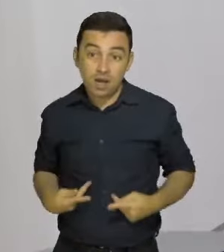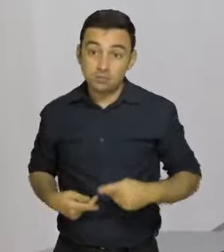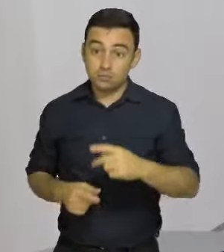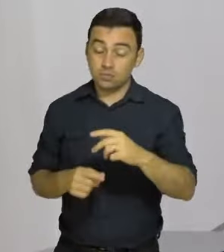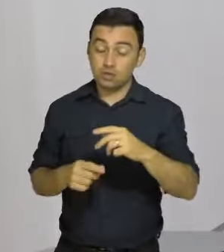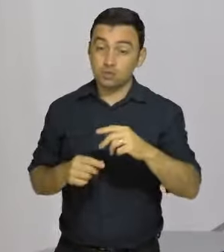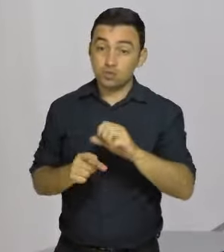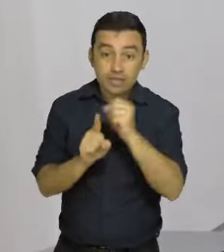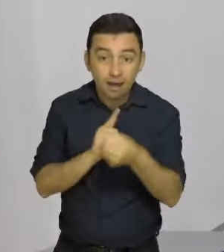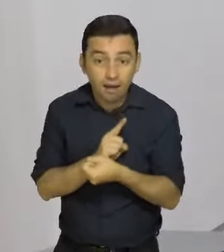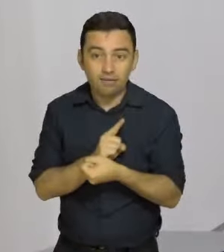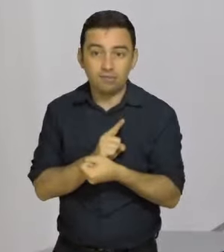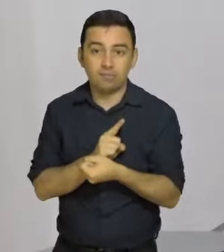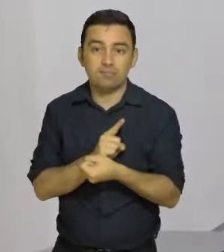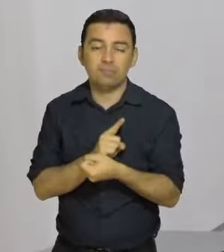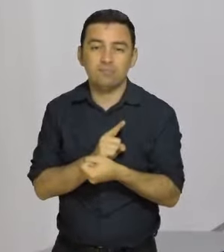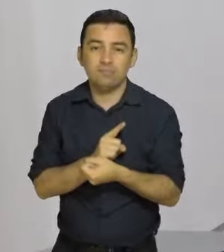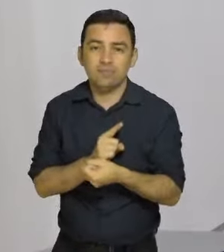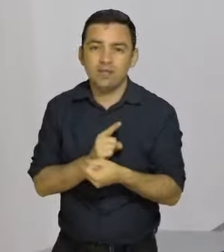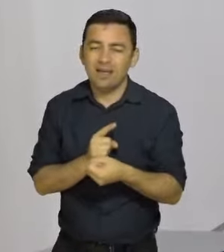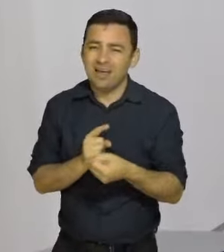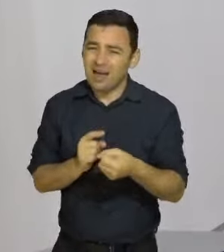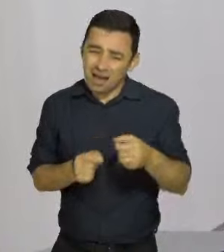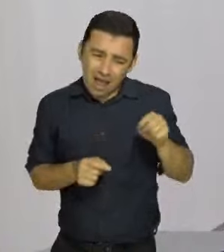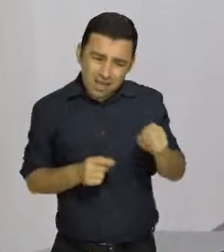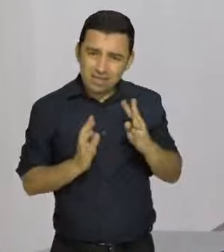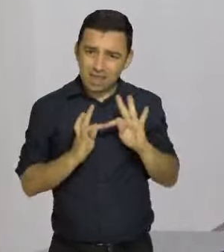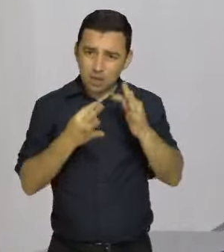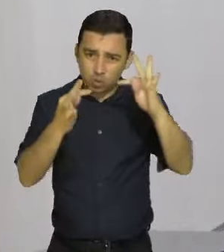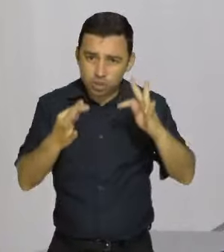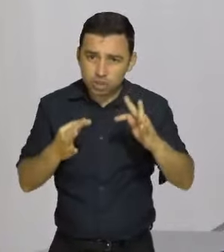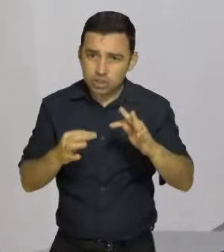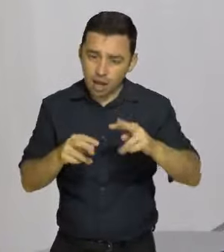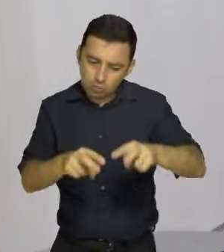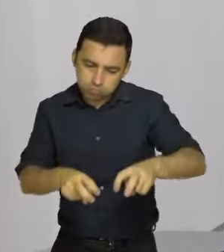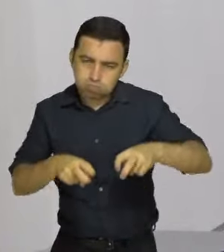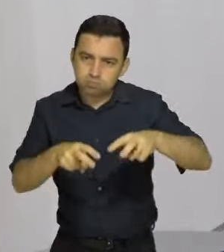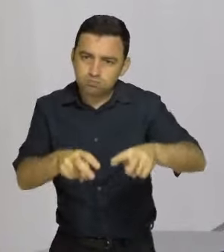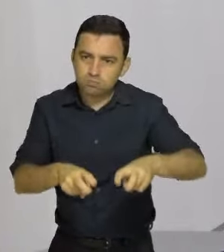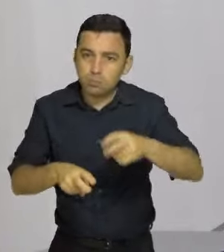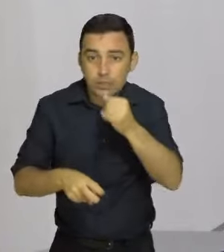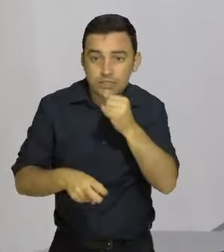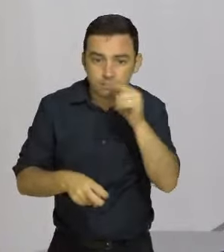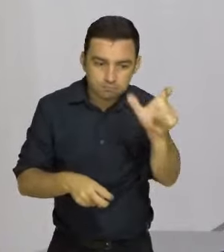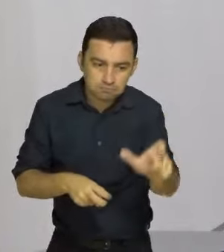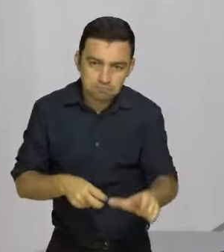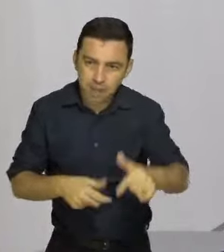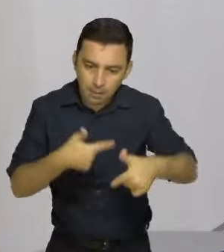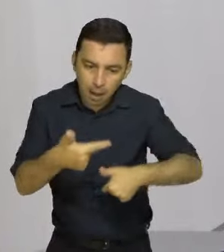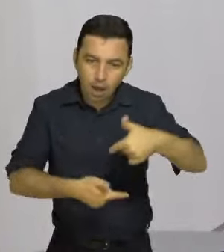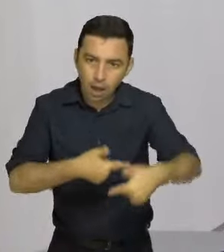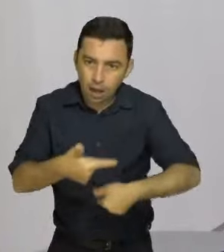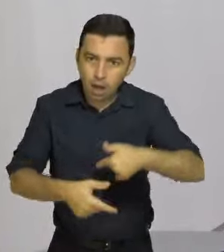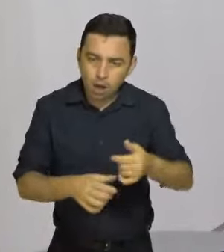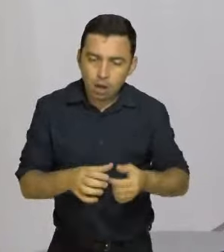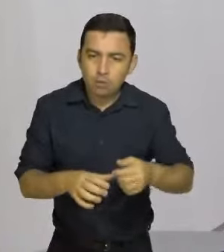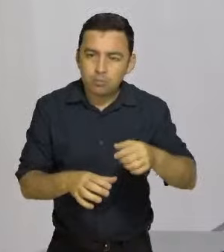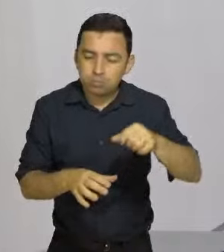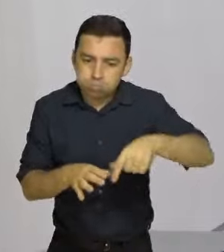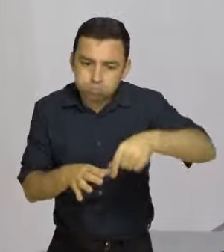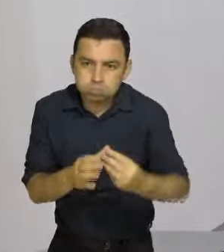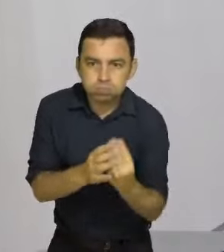sociedade, desde a tecnologia de uma máquina que um agricultor vai usar na sua colheita, até